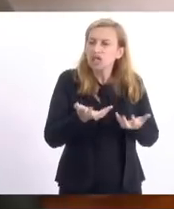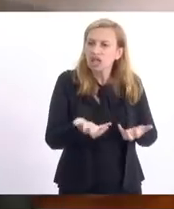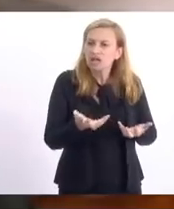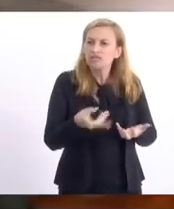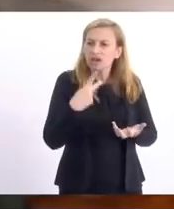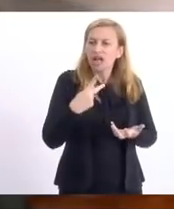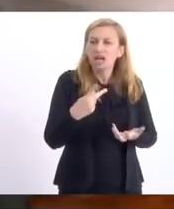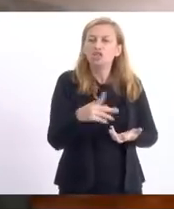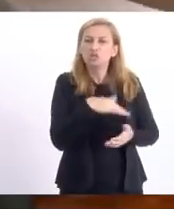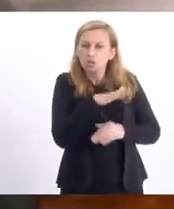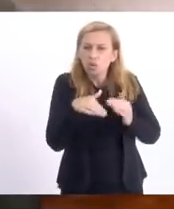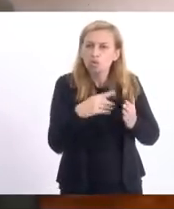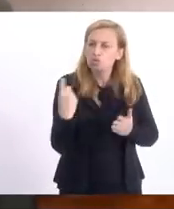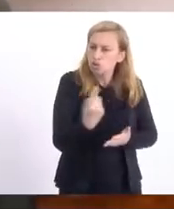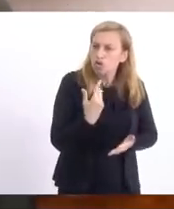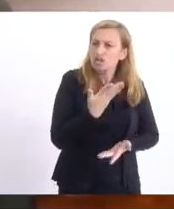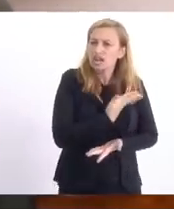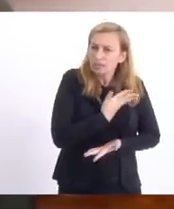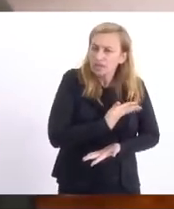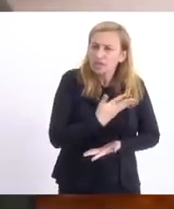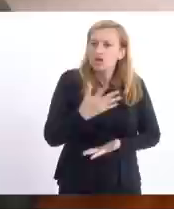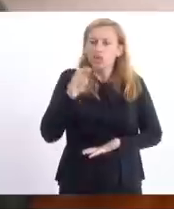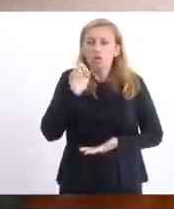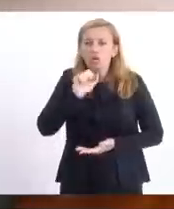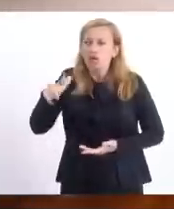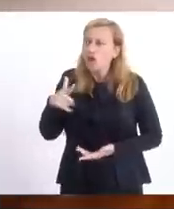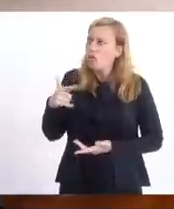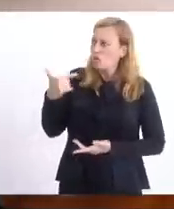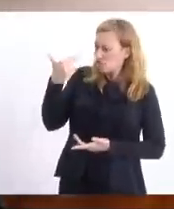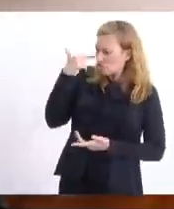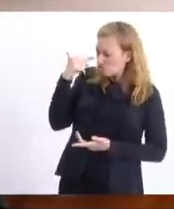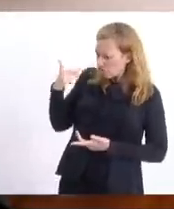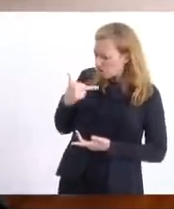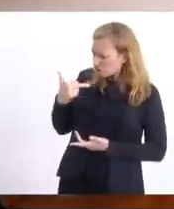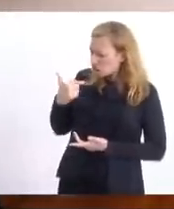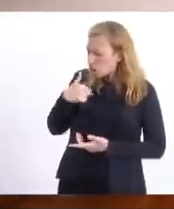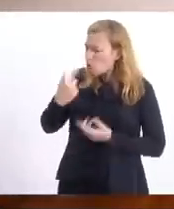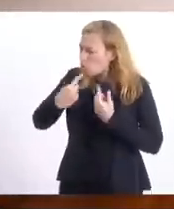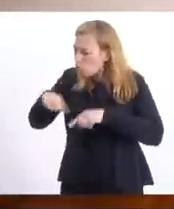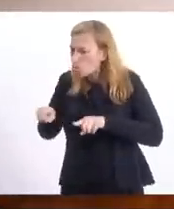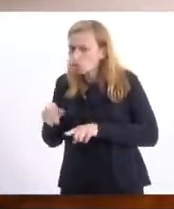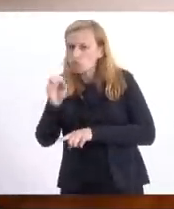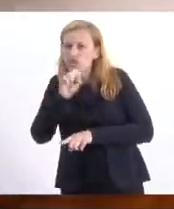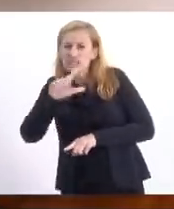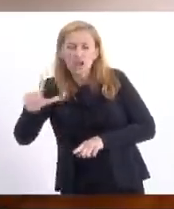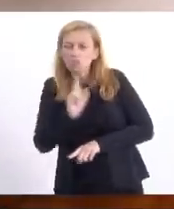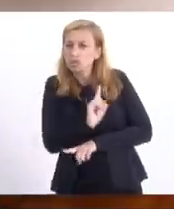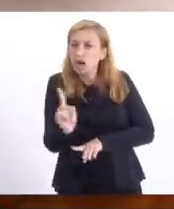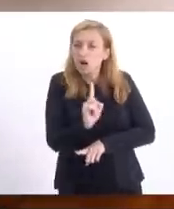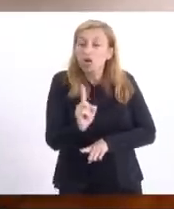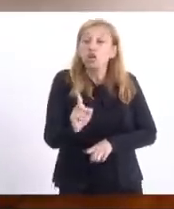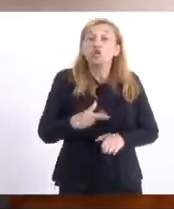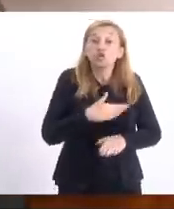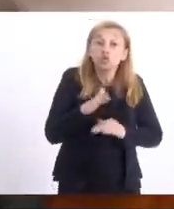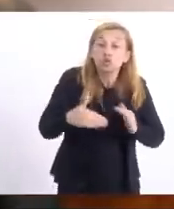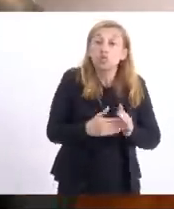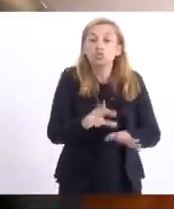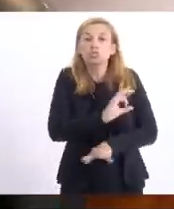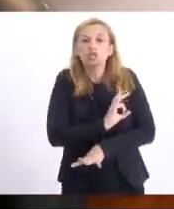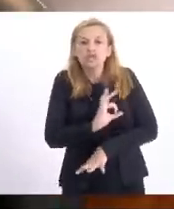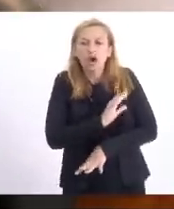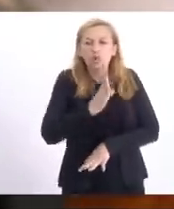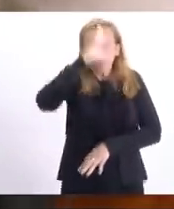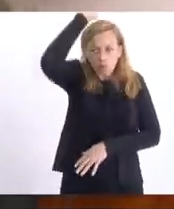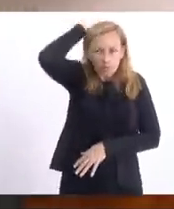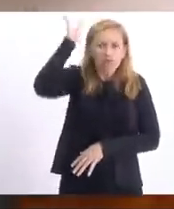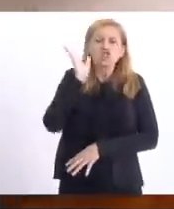somos todos colegas, não quero que os coronéis olhem que eu sou um cara que sou contra oficiais, não. Somos todos policiais e bombeiros, já